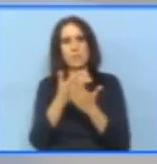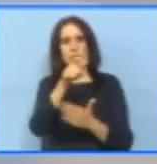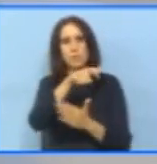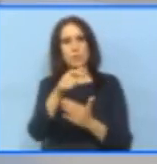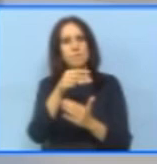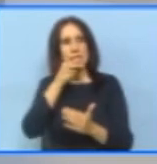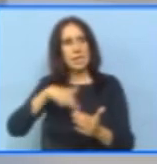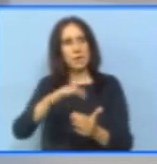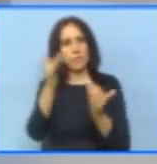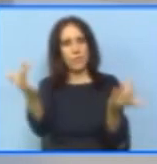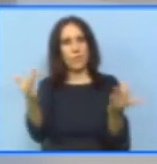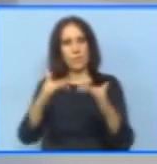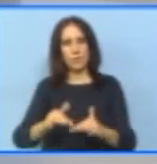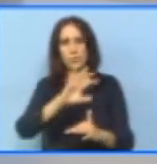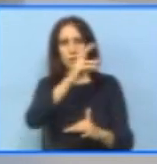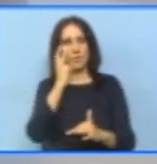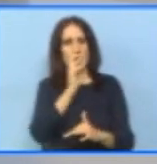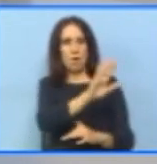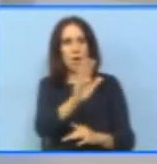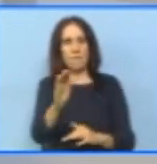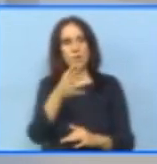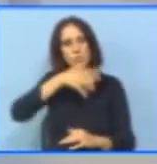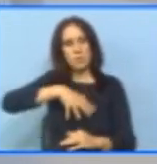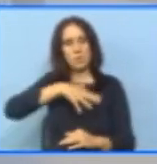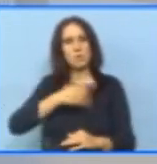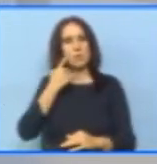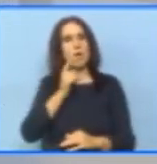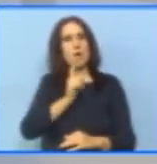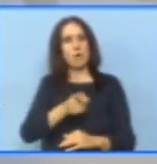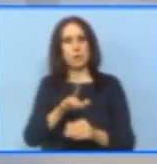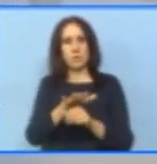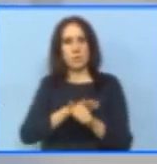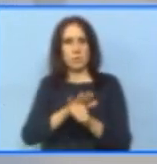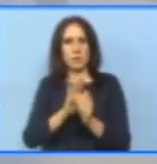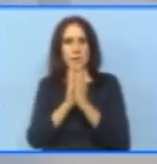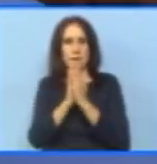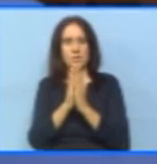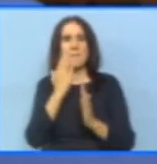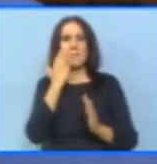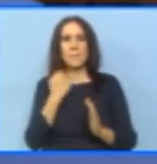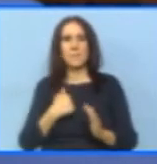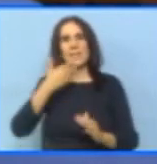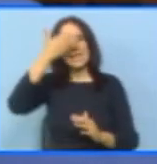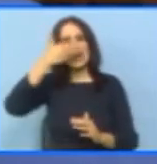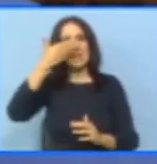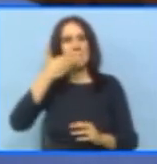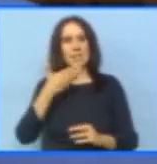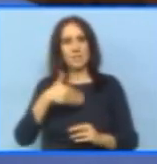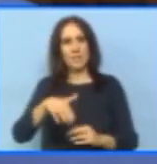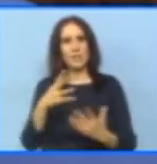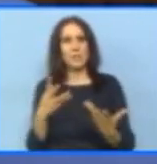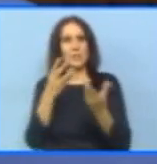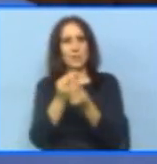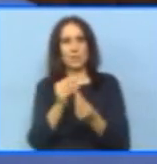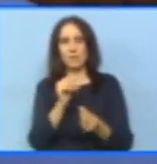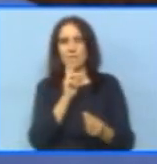do terreno, que estão a viver nestes países e que nos vão dar a conhecer esta situação desta igreja. E, portanto, eu acho que vão ser estes dias que vamos estar juntos